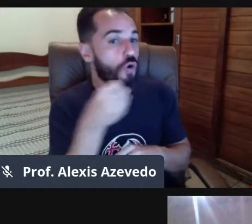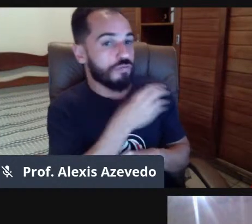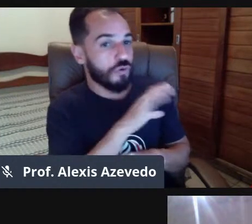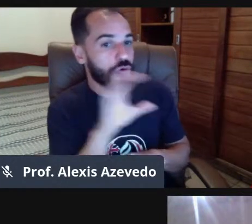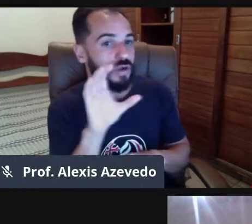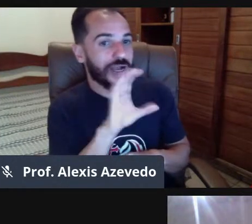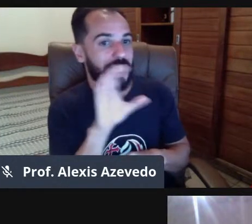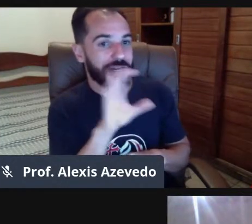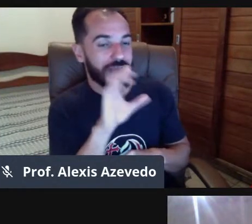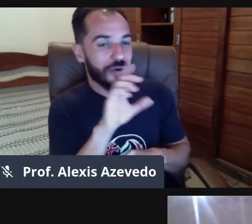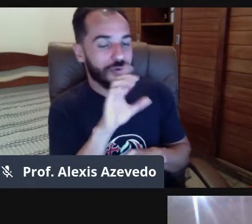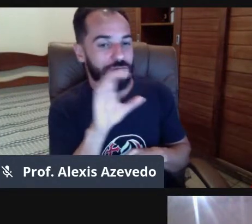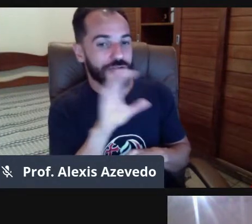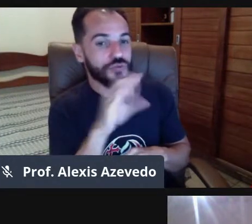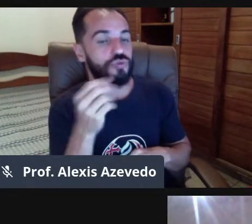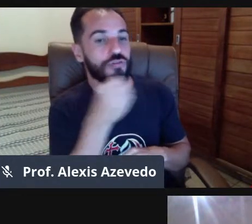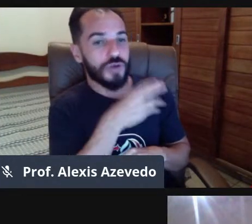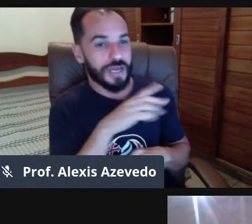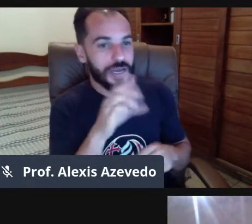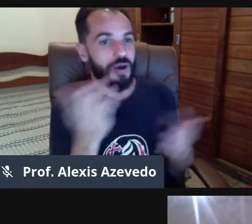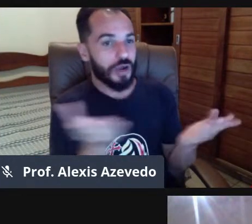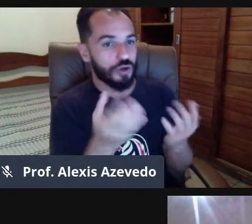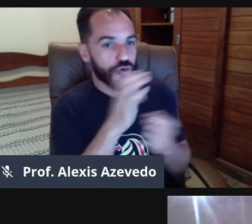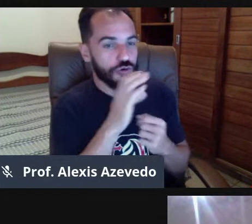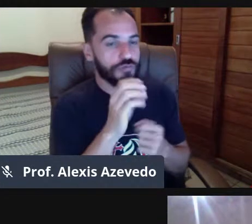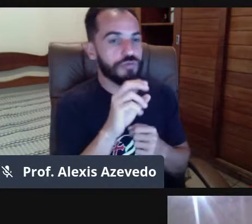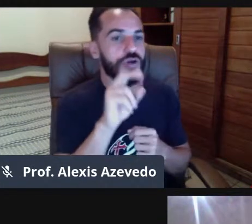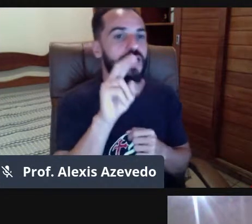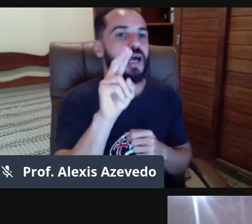para agregar, para acrescentar, porque